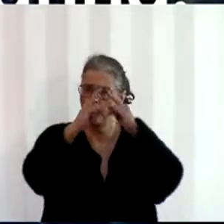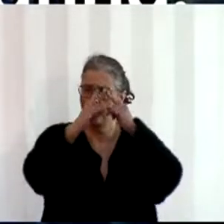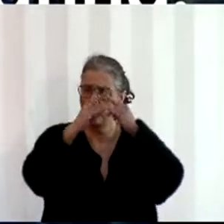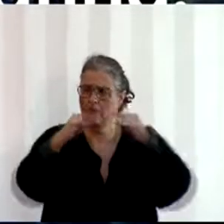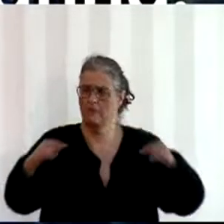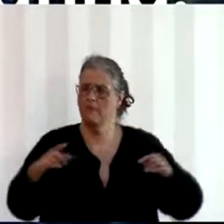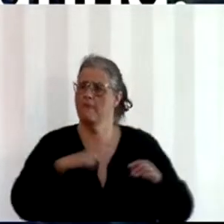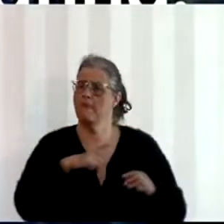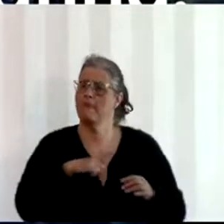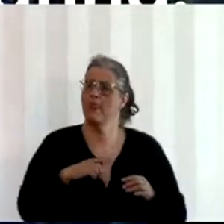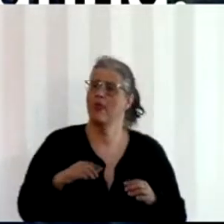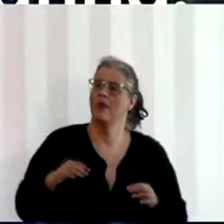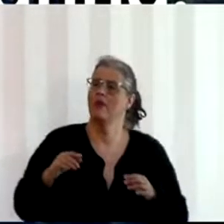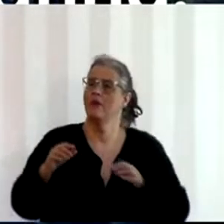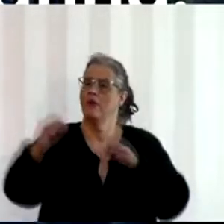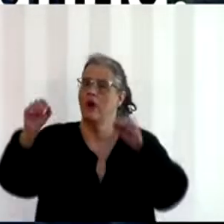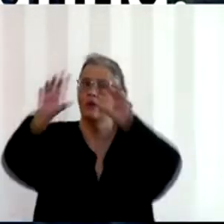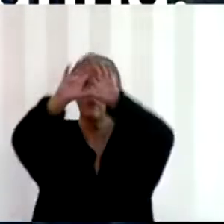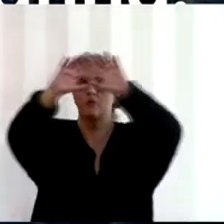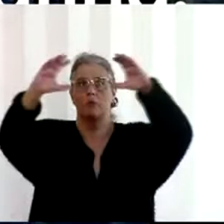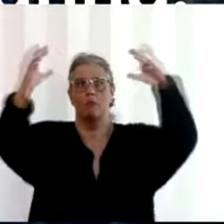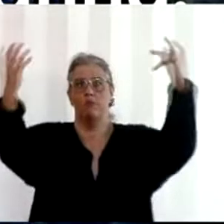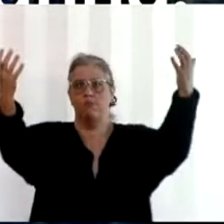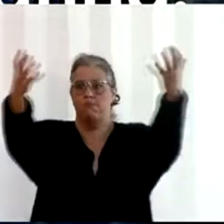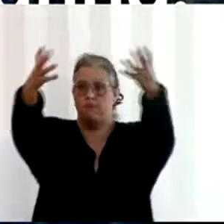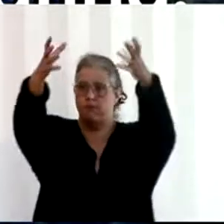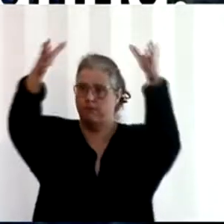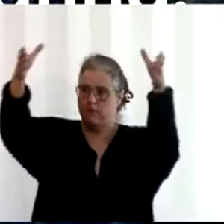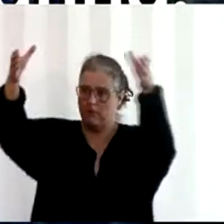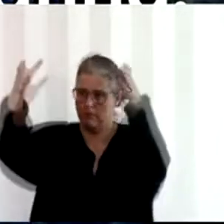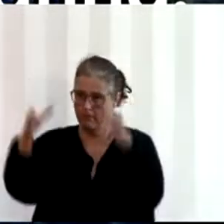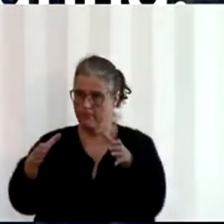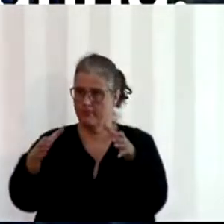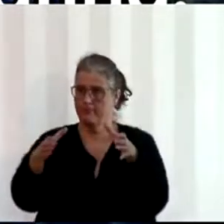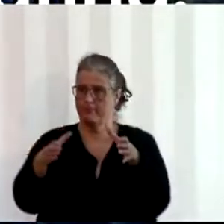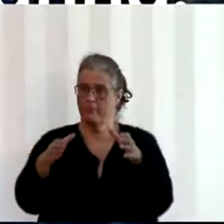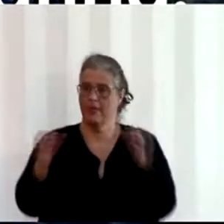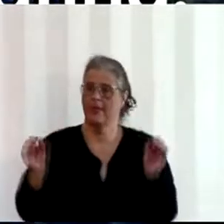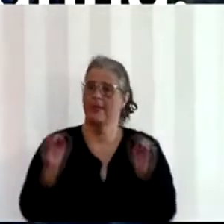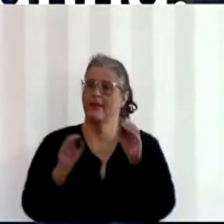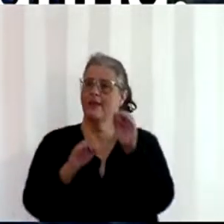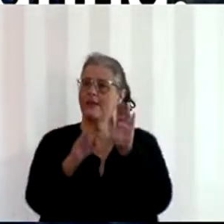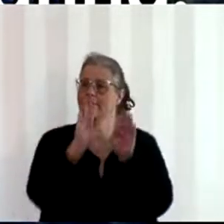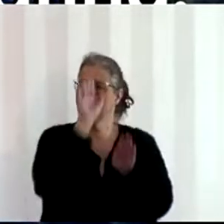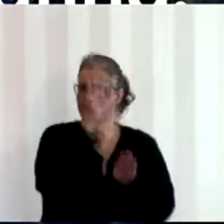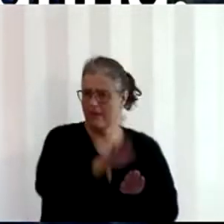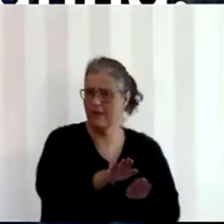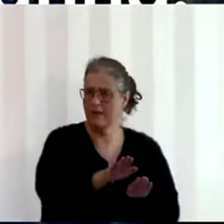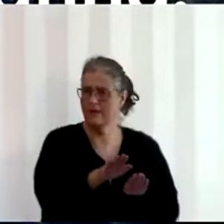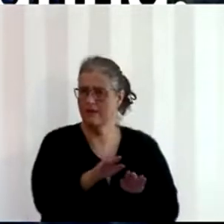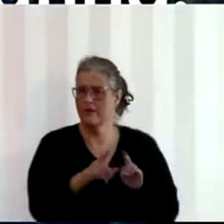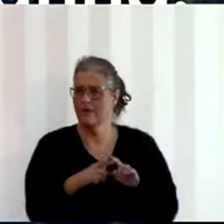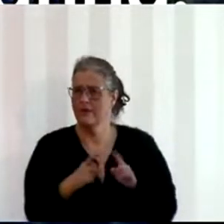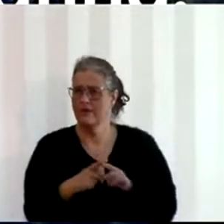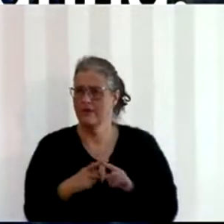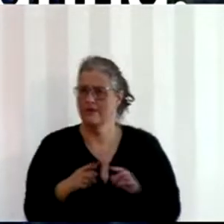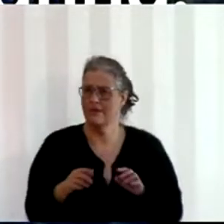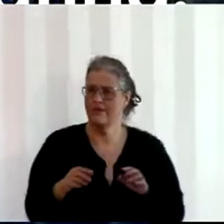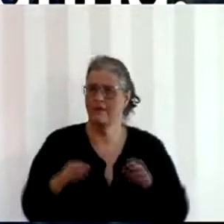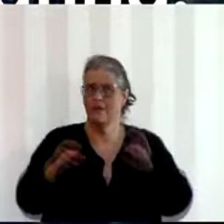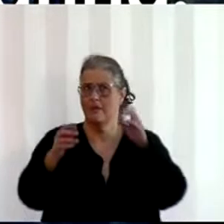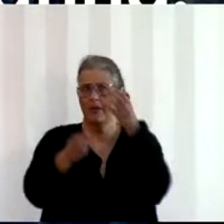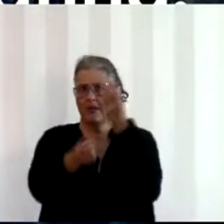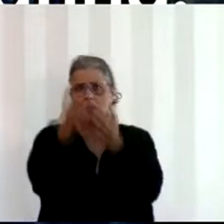saber, a tenda do testemunho, e à tarde estava sobre o tabernáculo uma aparência de